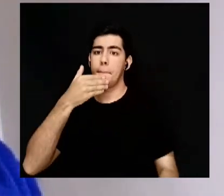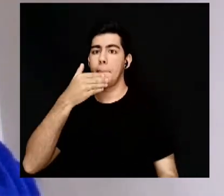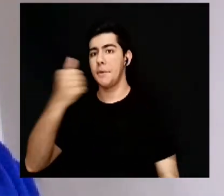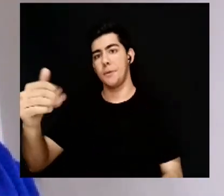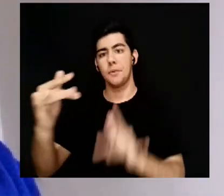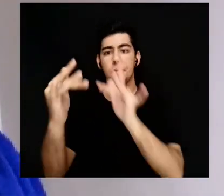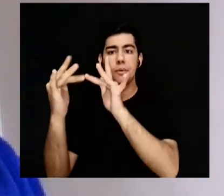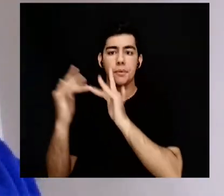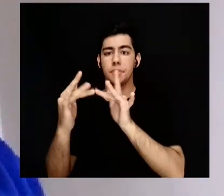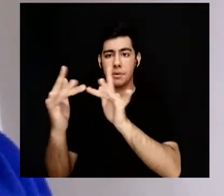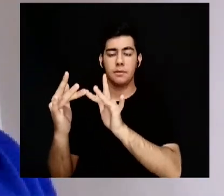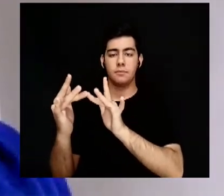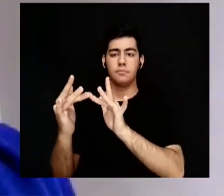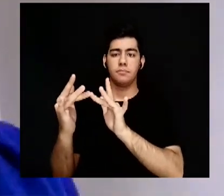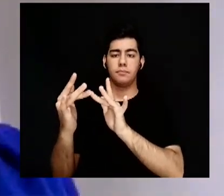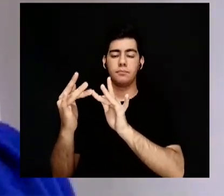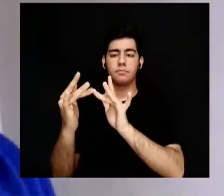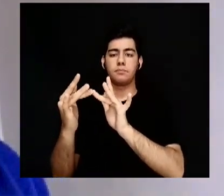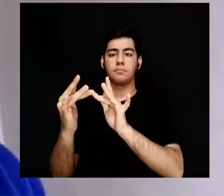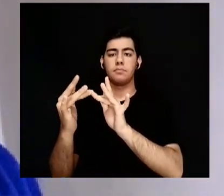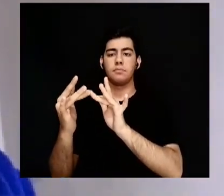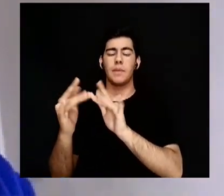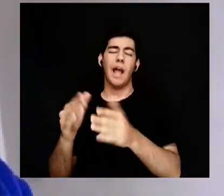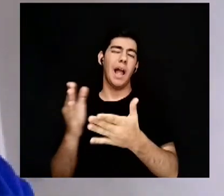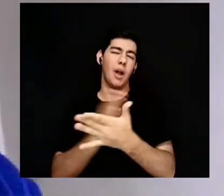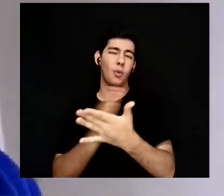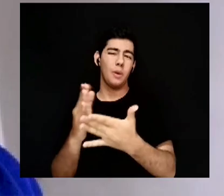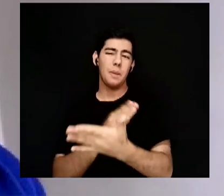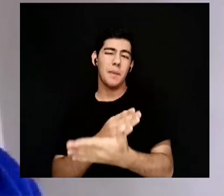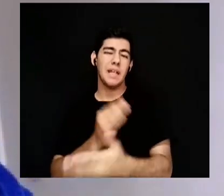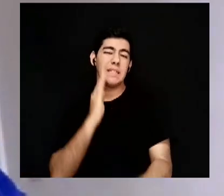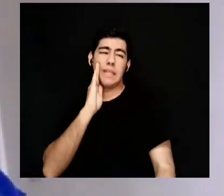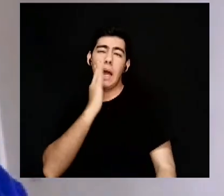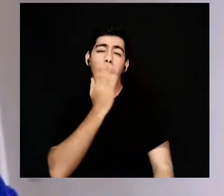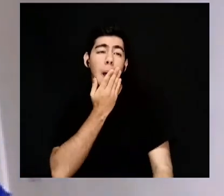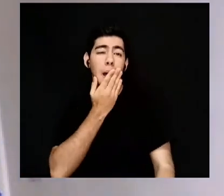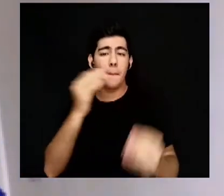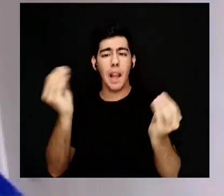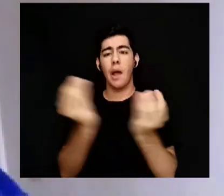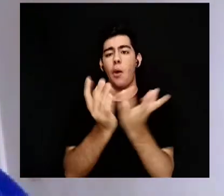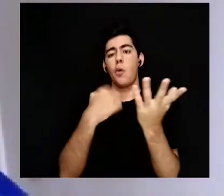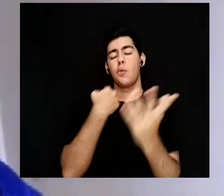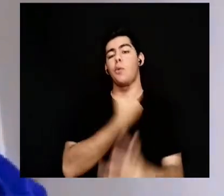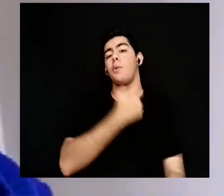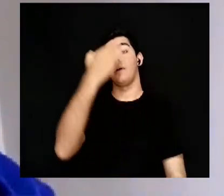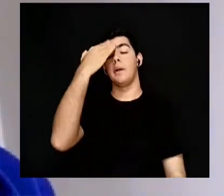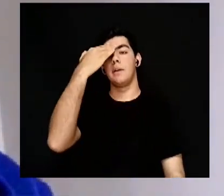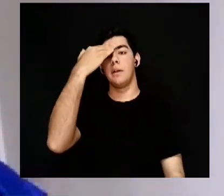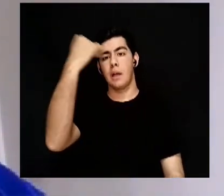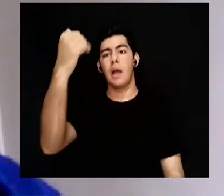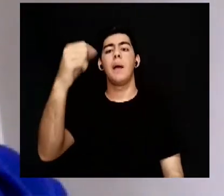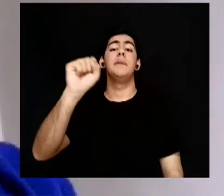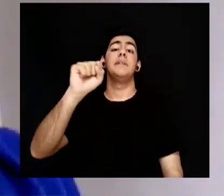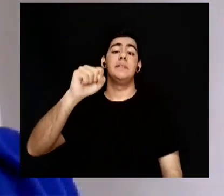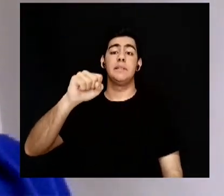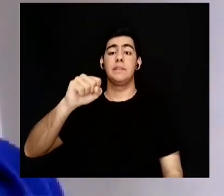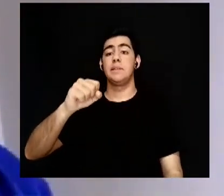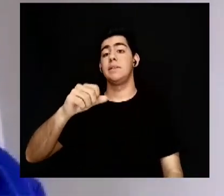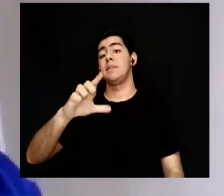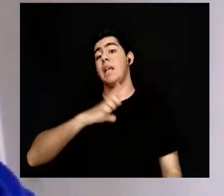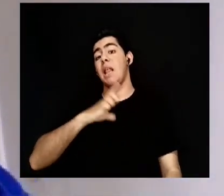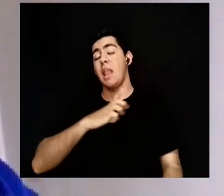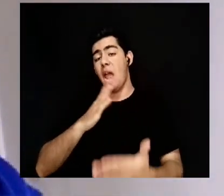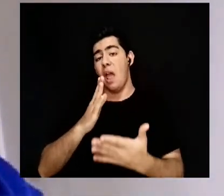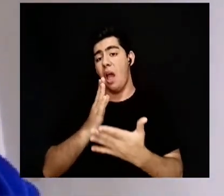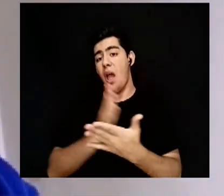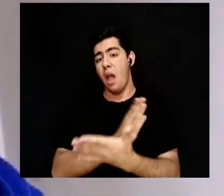Assim, essas dietas milagrosas, muito restritivas, a gente sabe há muito tempo que é a principal causa de transtorno de compulsão alimentar periódico,